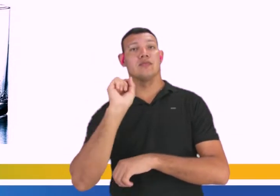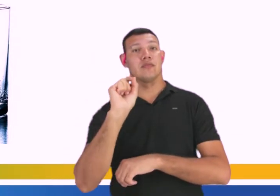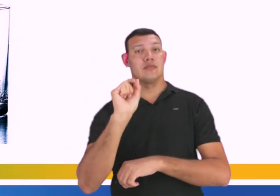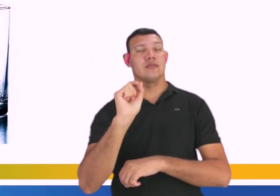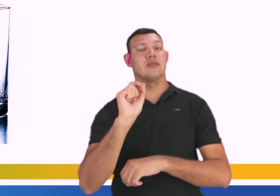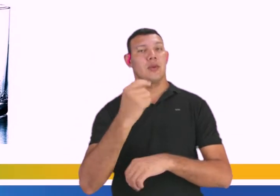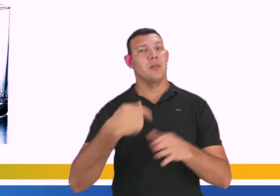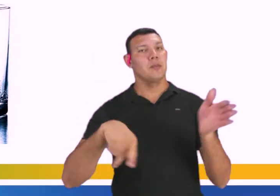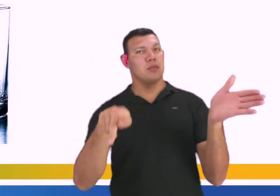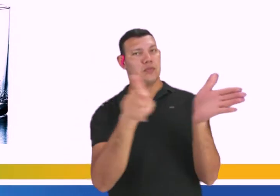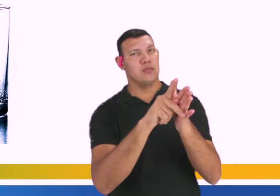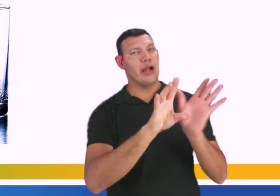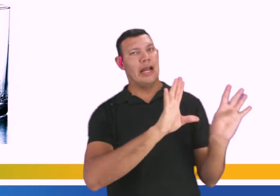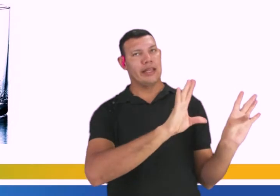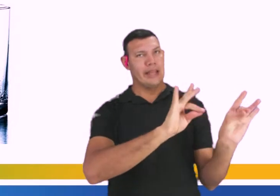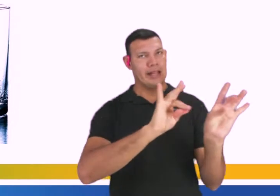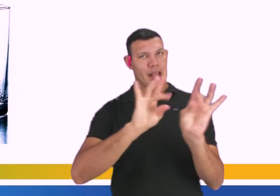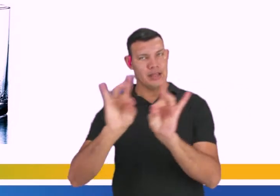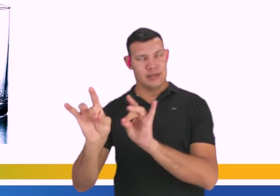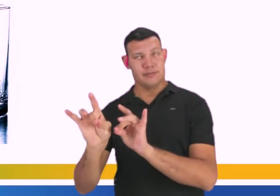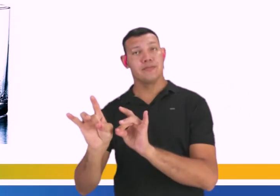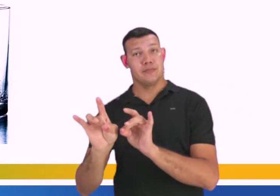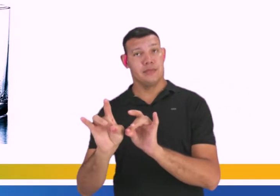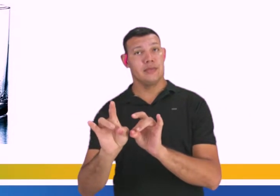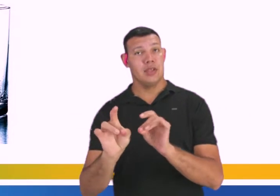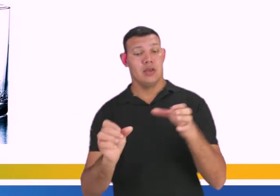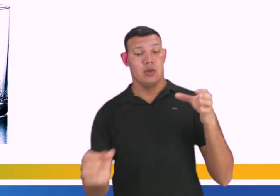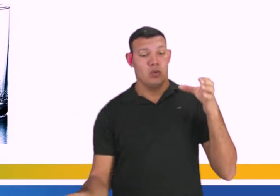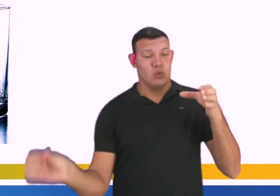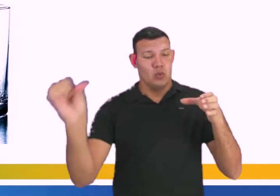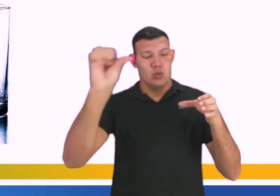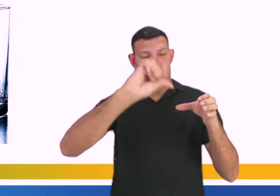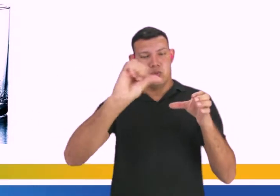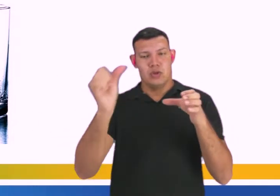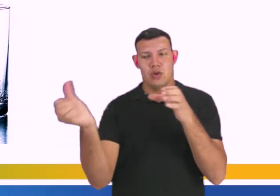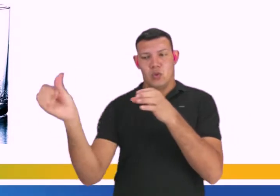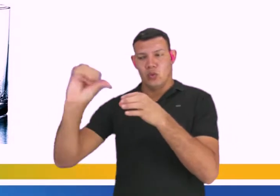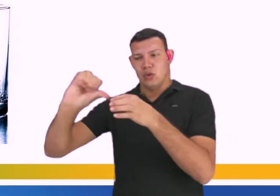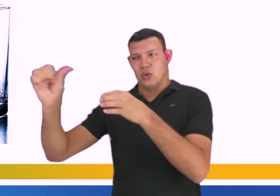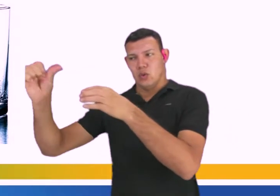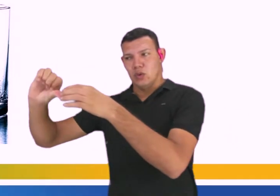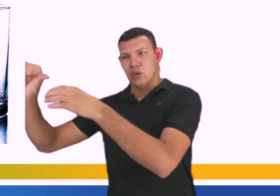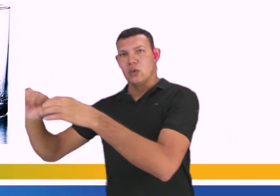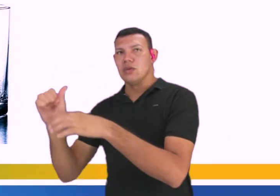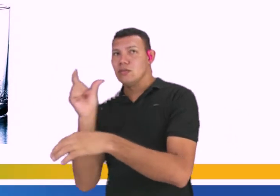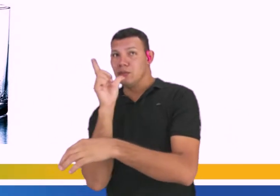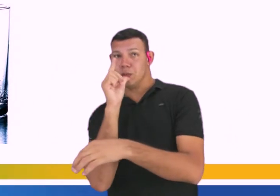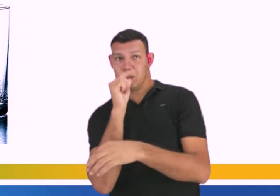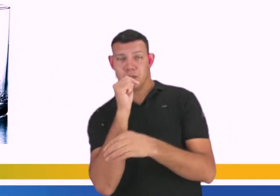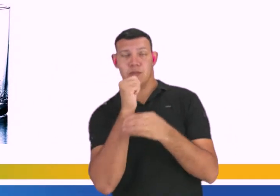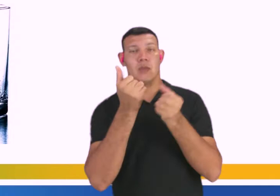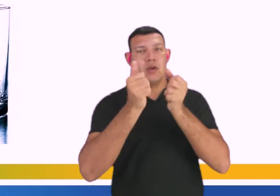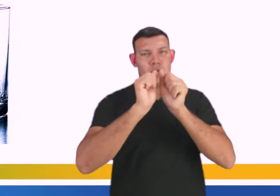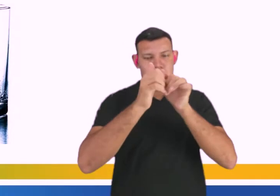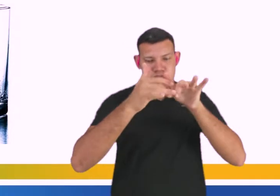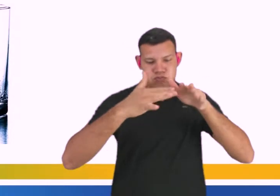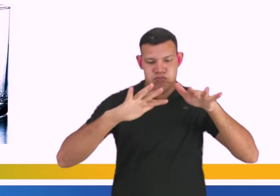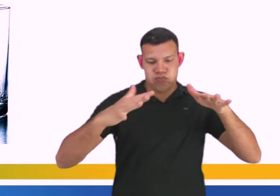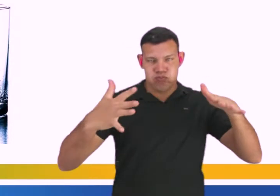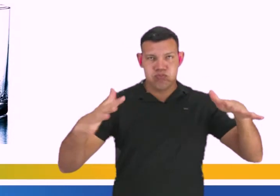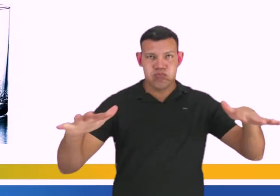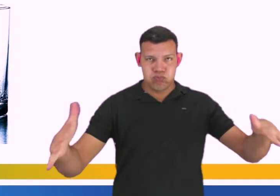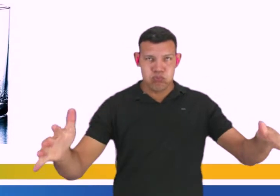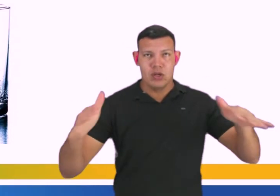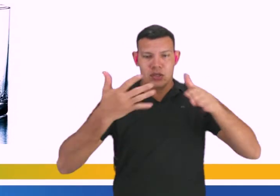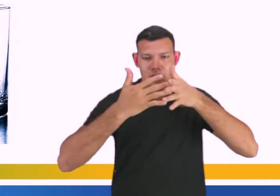fluidos que estão parados, por exemplo, dentro de um recipiente. E eles são essas substâncias capazes de escoar, se estiver em movimento ali,